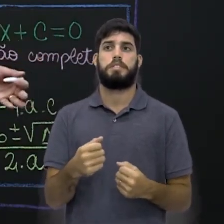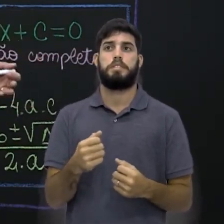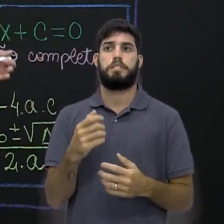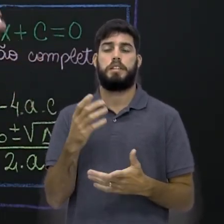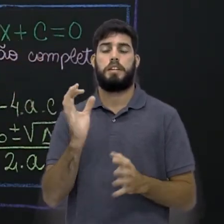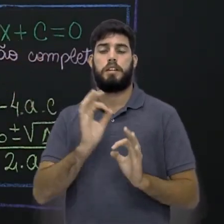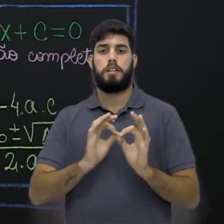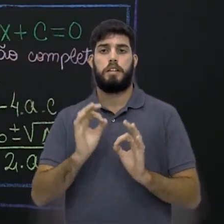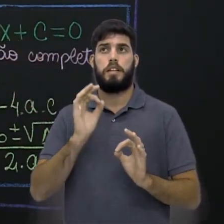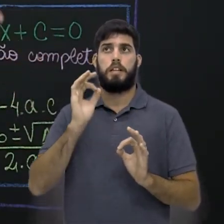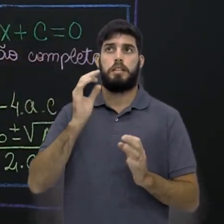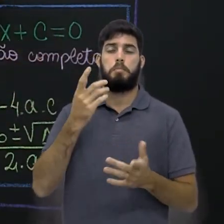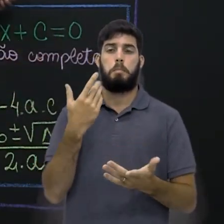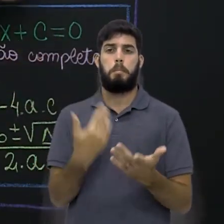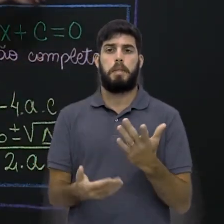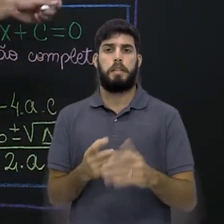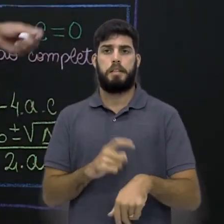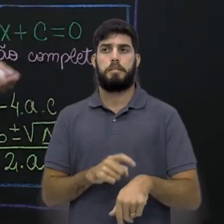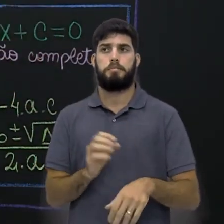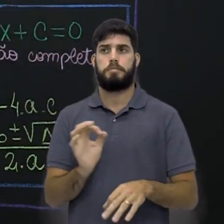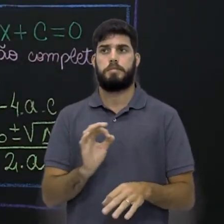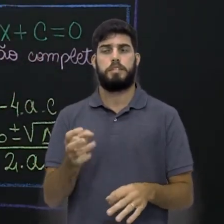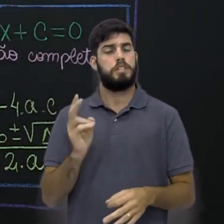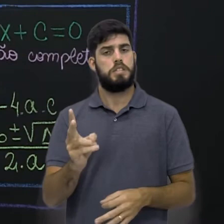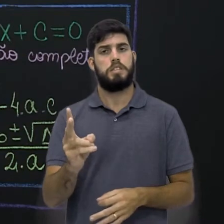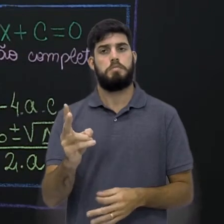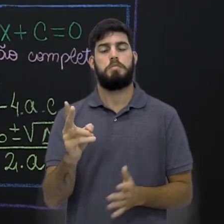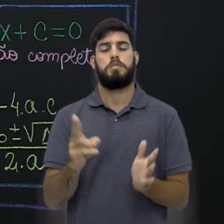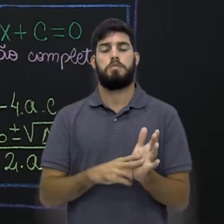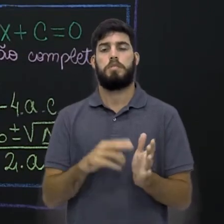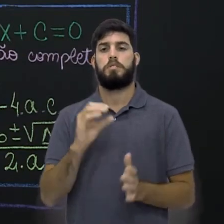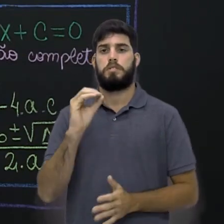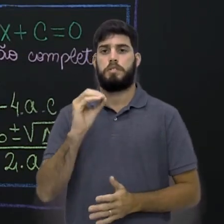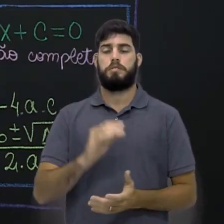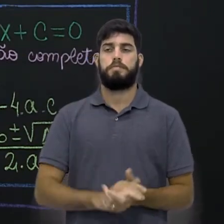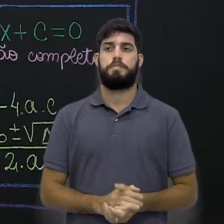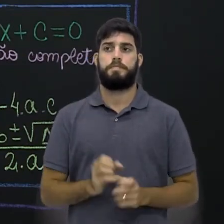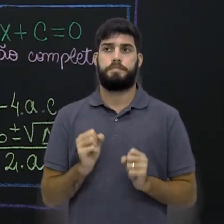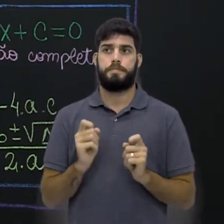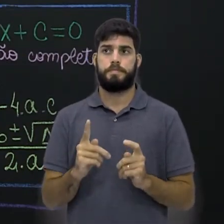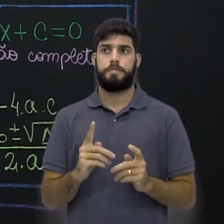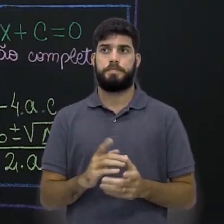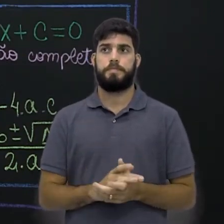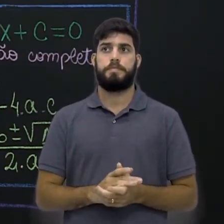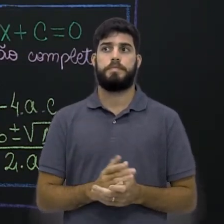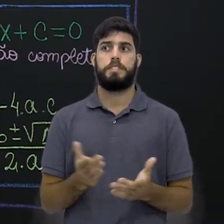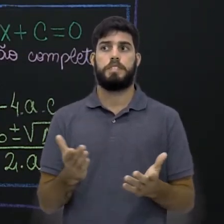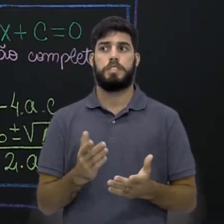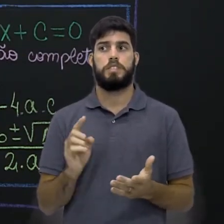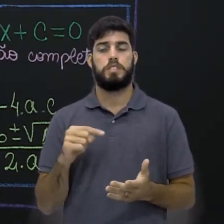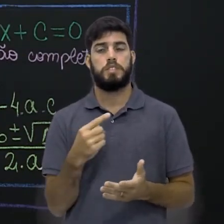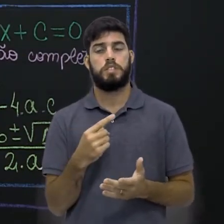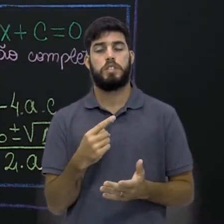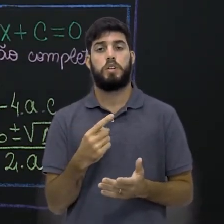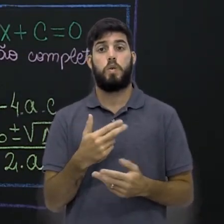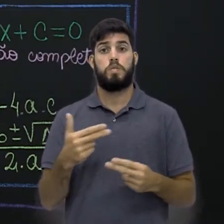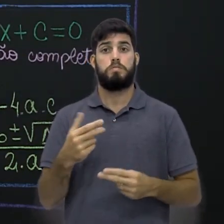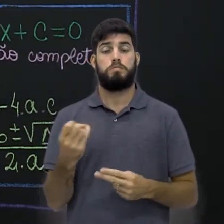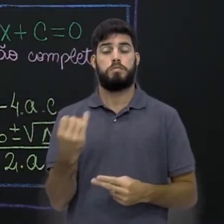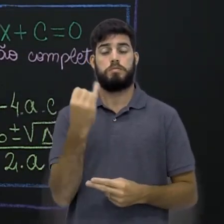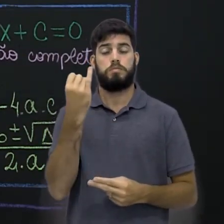e calculando. Já sabe que no final, sempre a raiz vai ser zero, tá bom? Agora, uma coisa importante aqui,